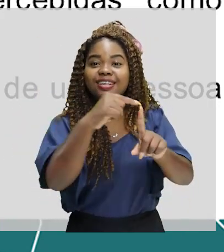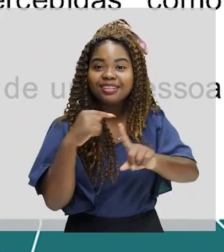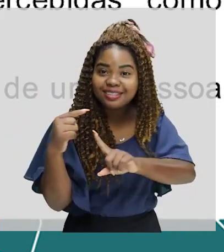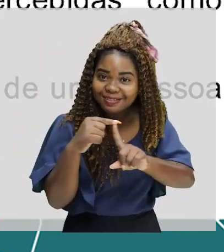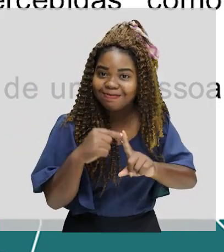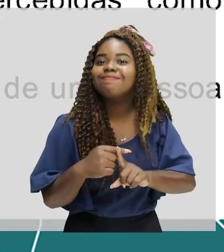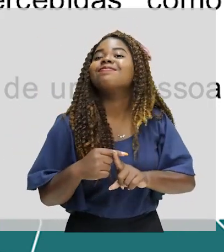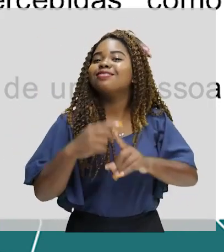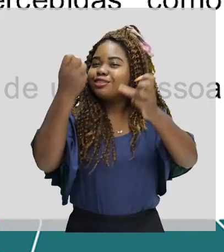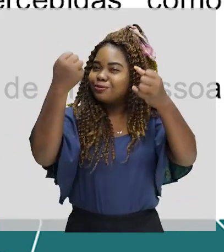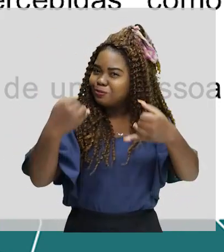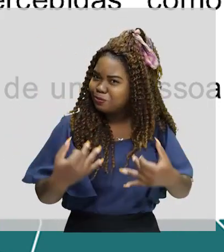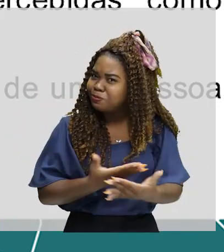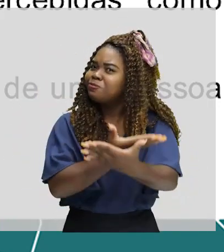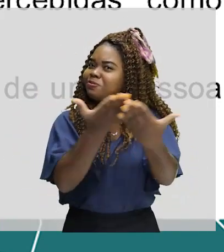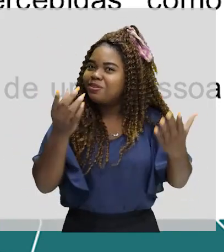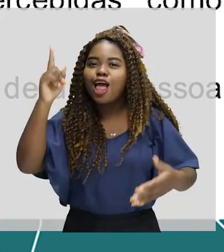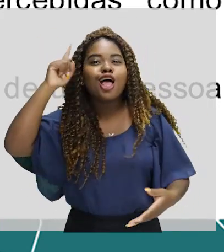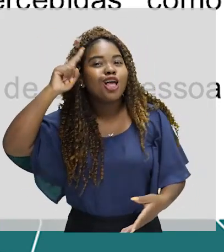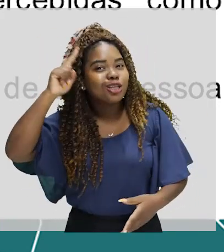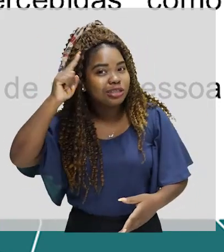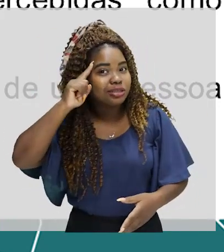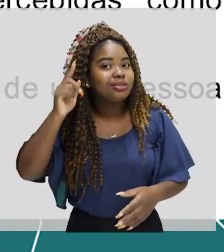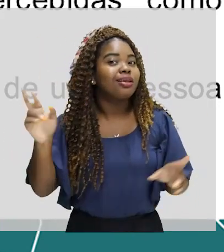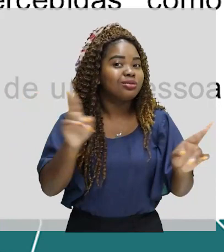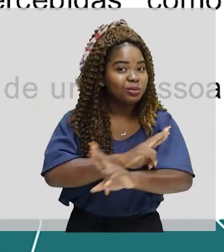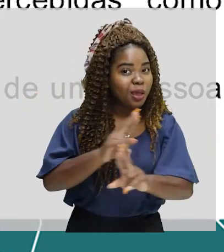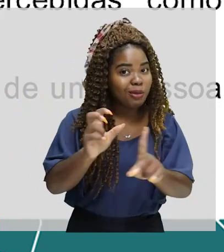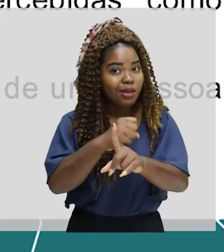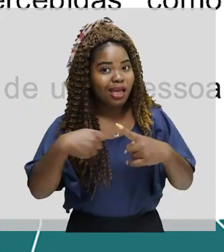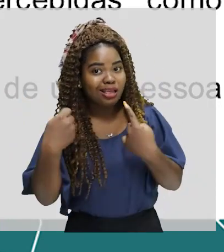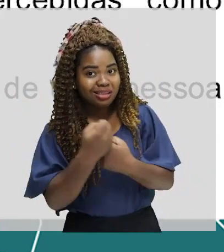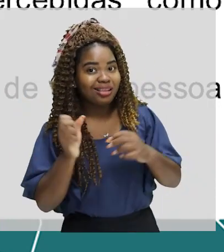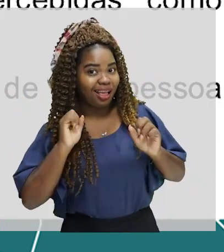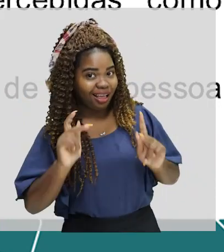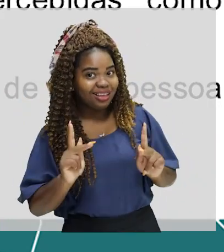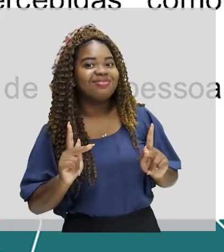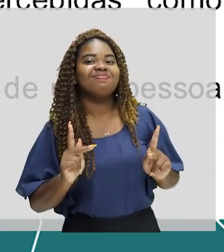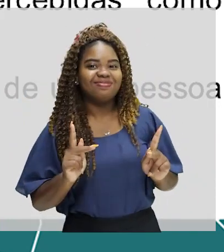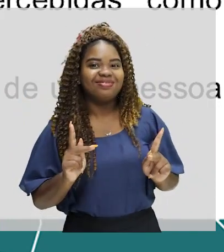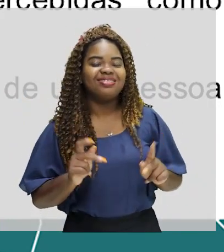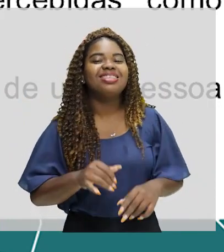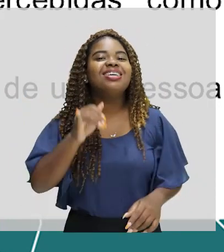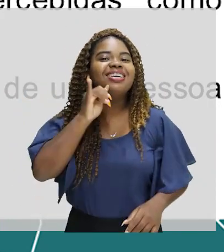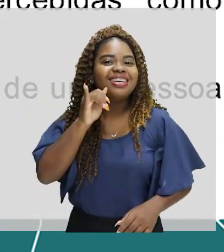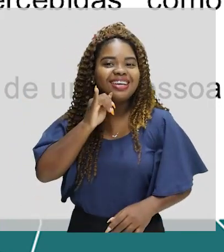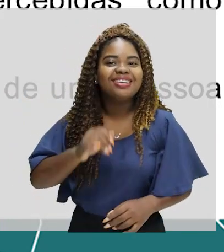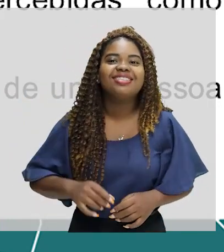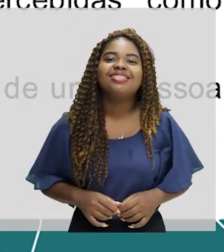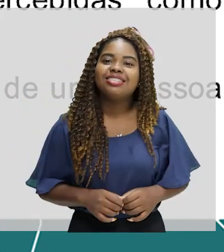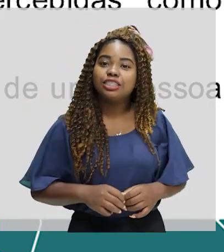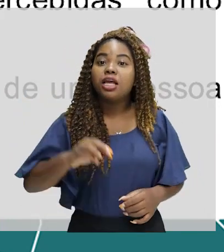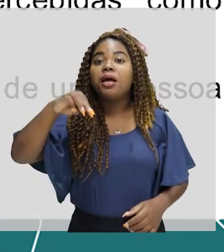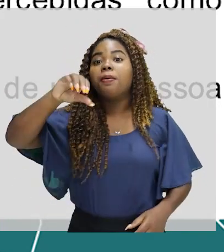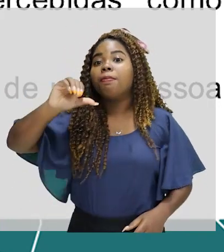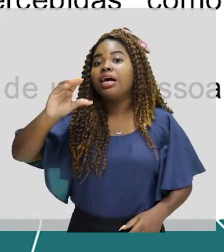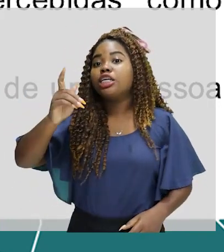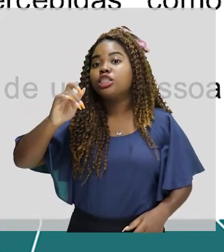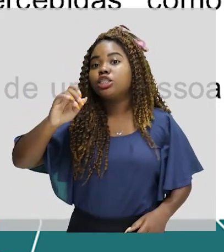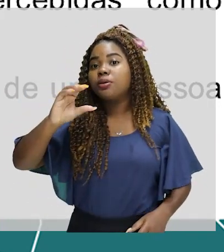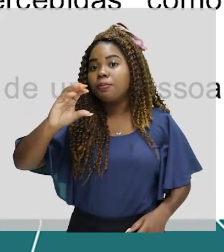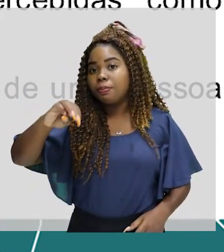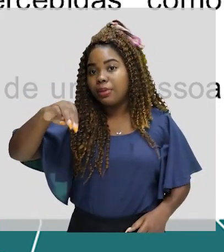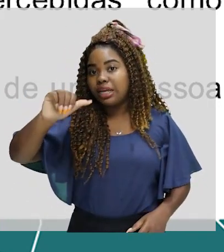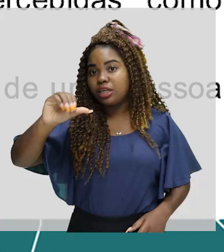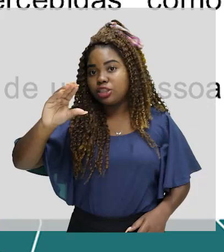que a gente vai citar no teu dia a dia, nas tuas relações sociais do cotidiano. Por exemplo, o machismo. O machismo é um